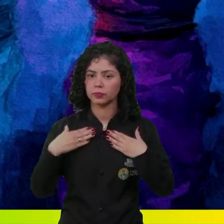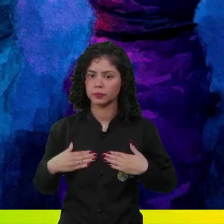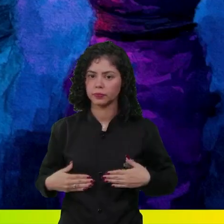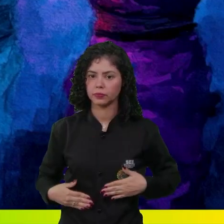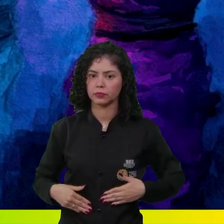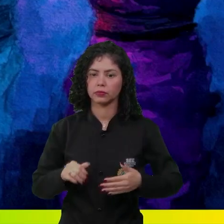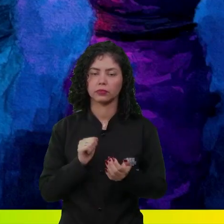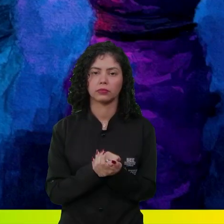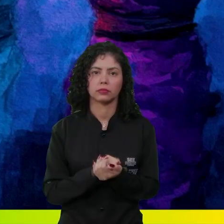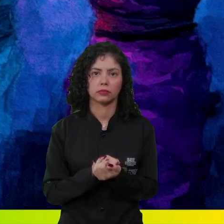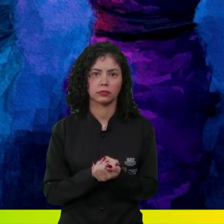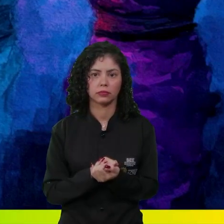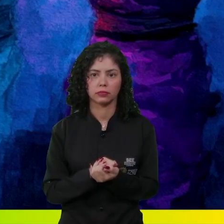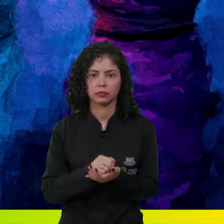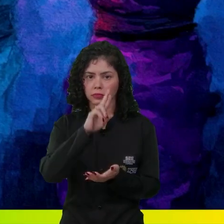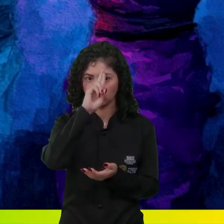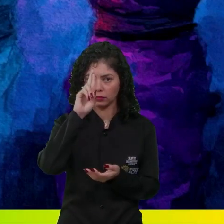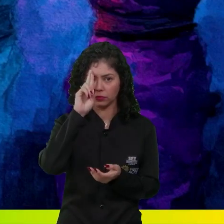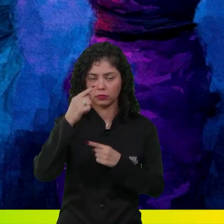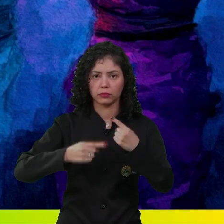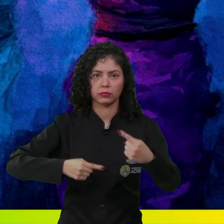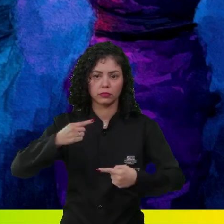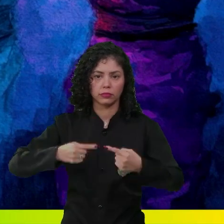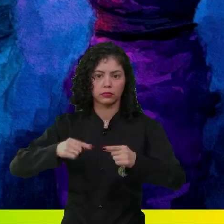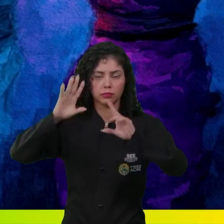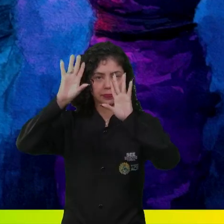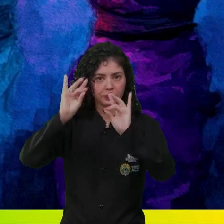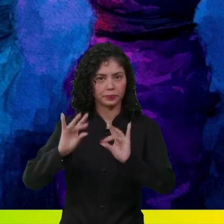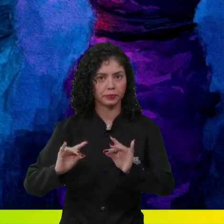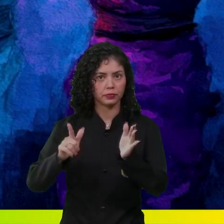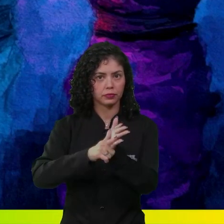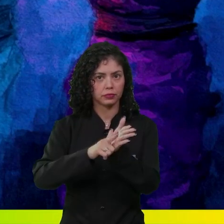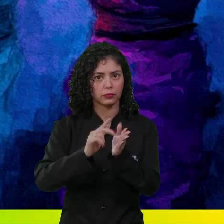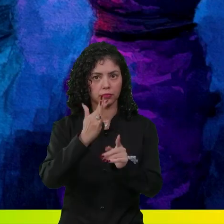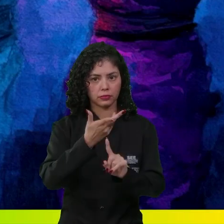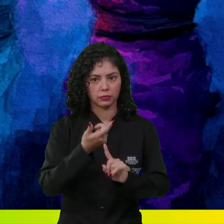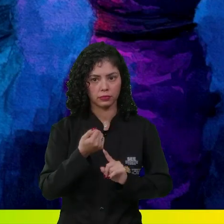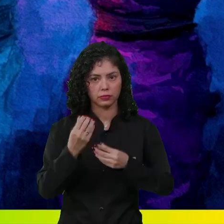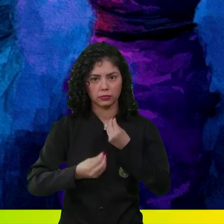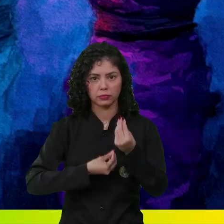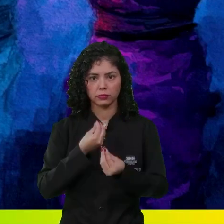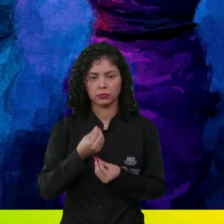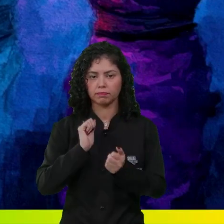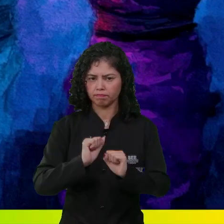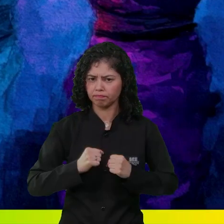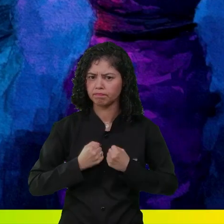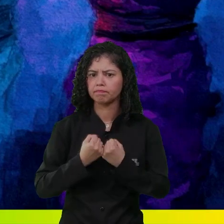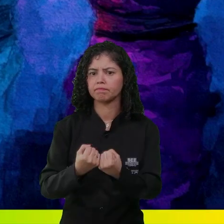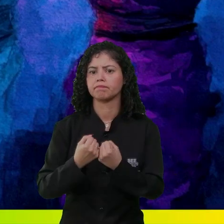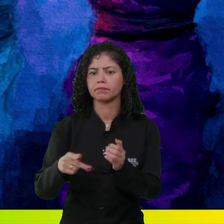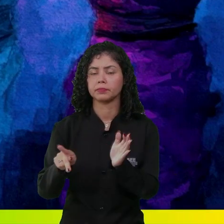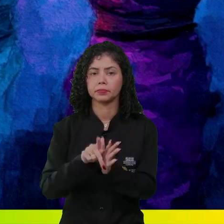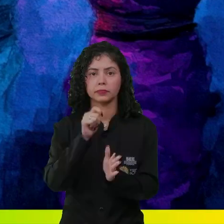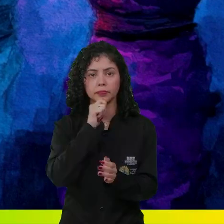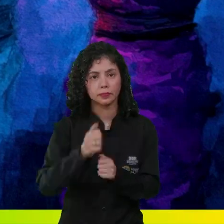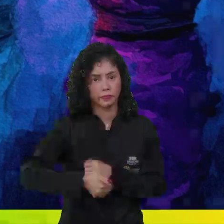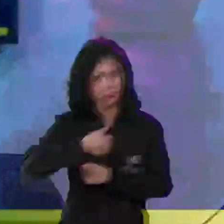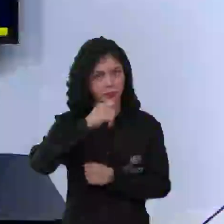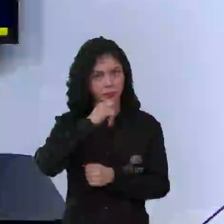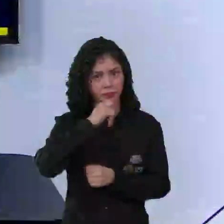que integram com a história e a política, destacando o papel da arte como forma de resistência e